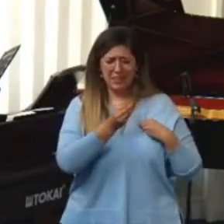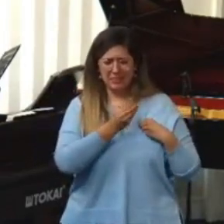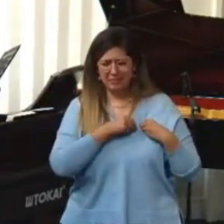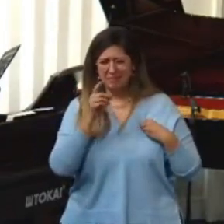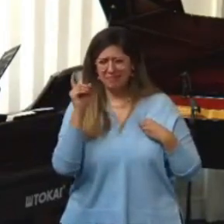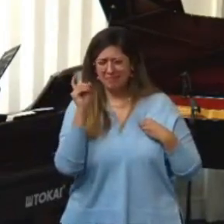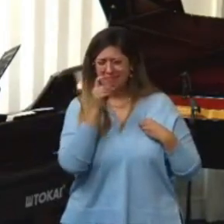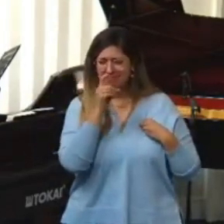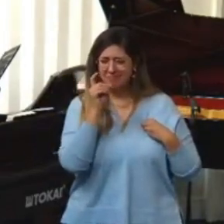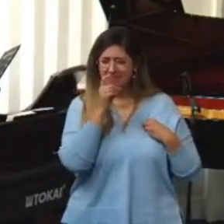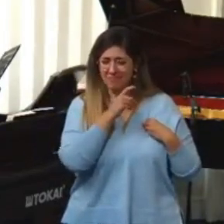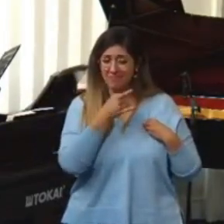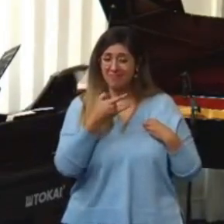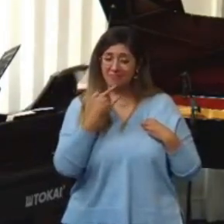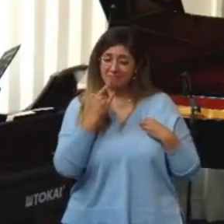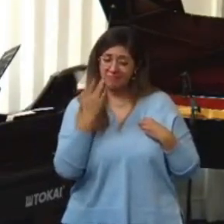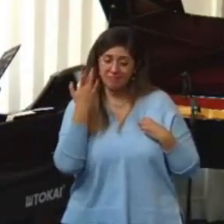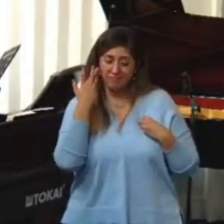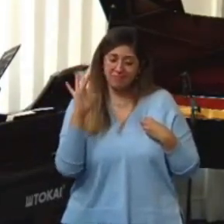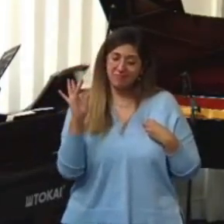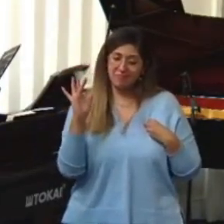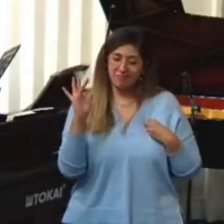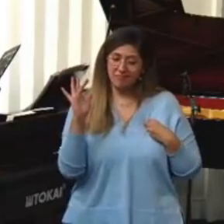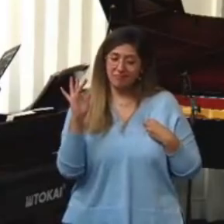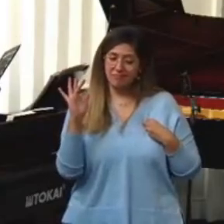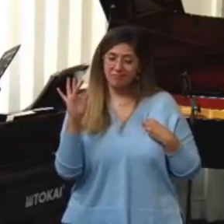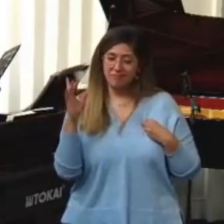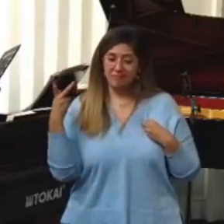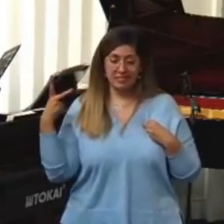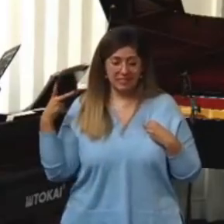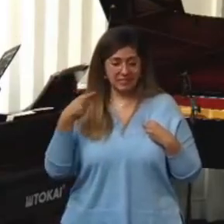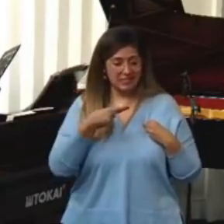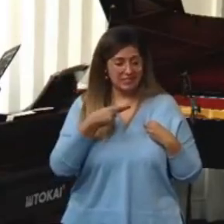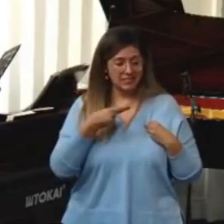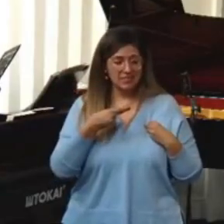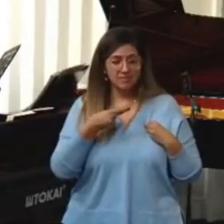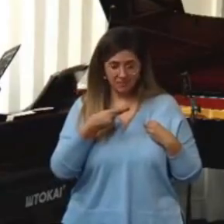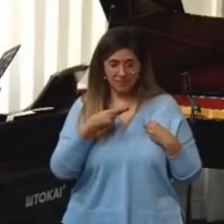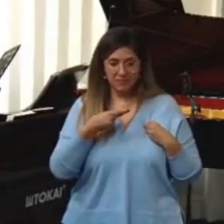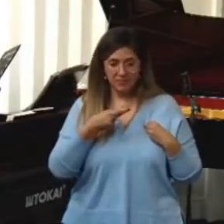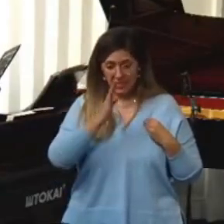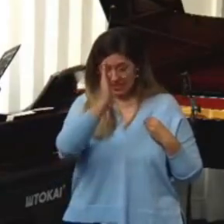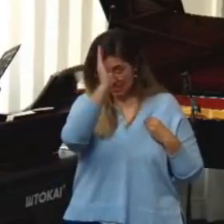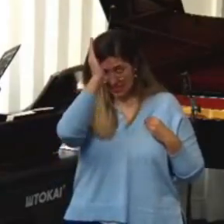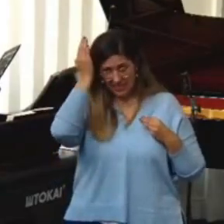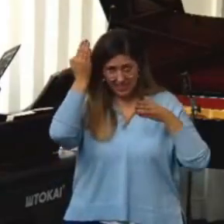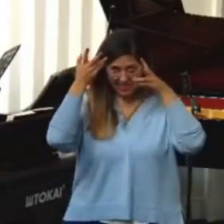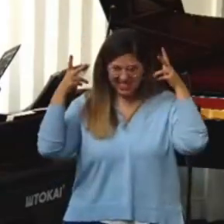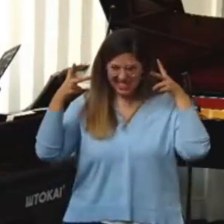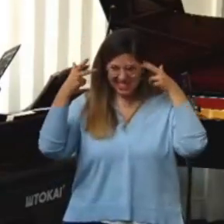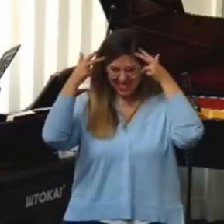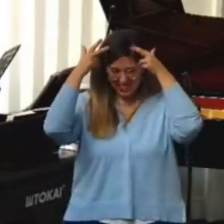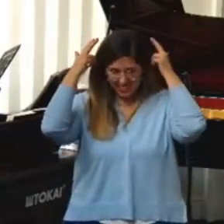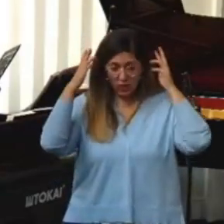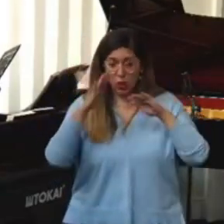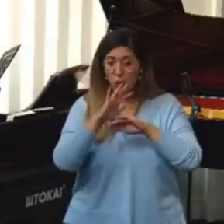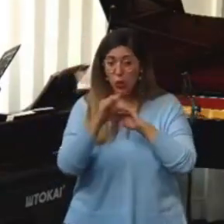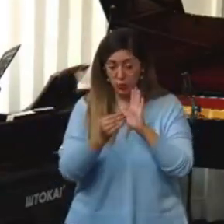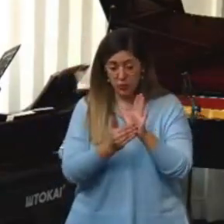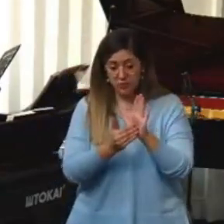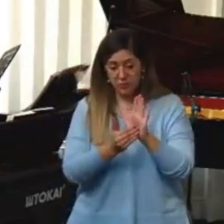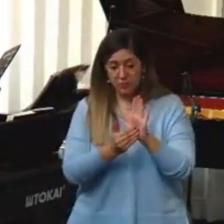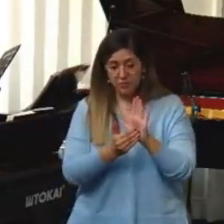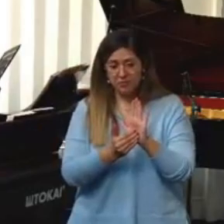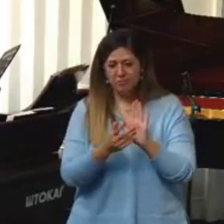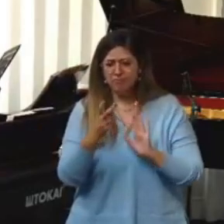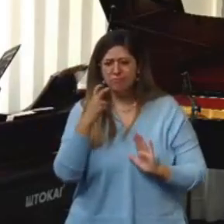ele era apanhado em alguma coisa, a pena era que o seu cabelo fosse cortado. E essa era a vergonha que ele carregava. E isso era o